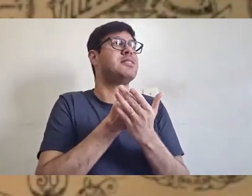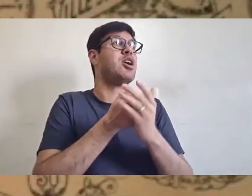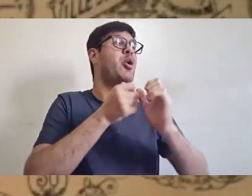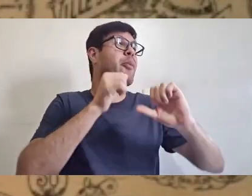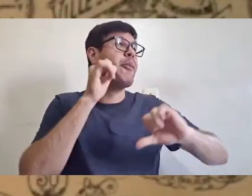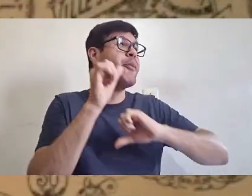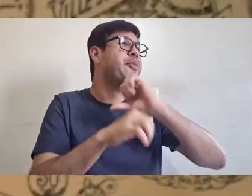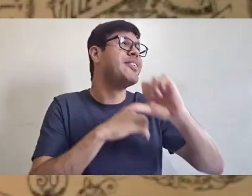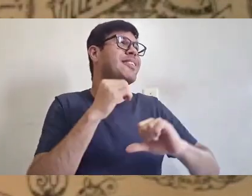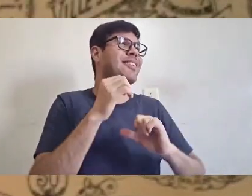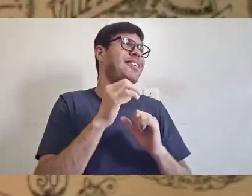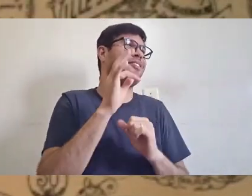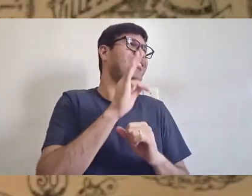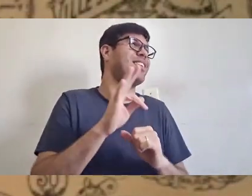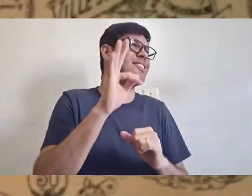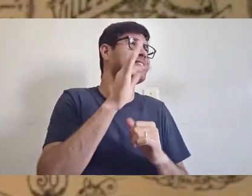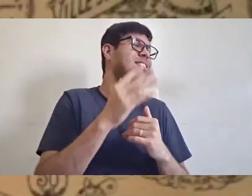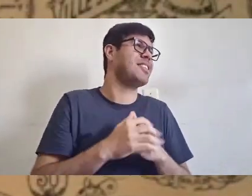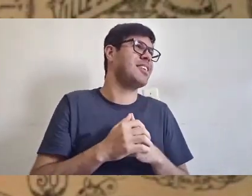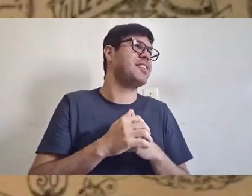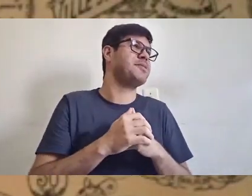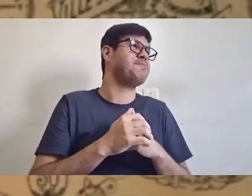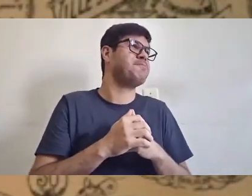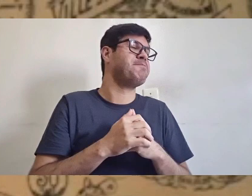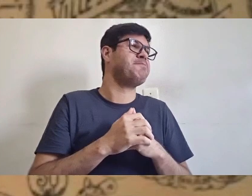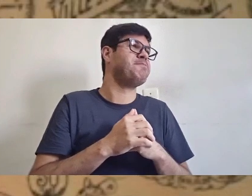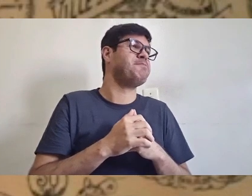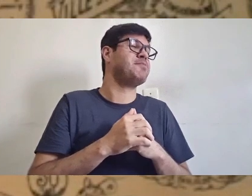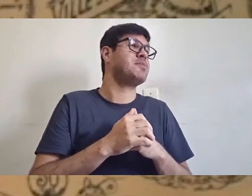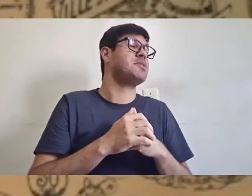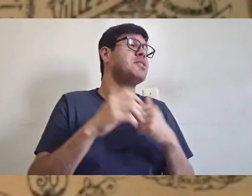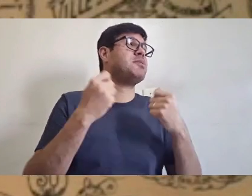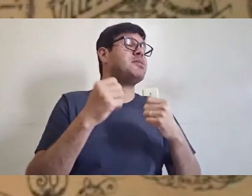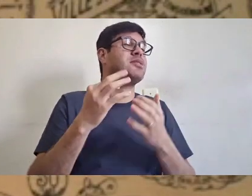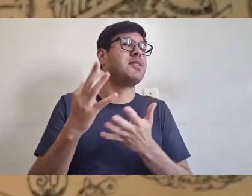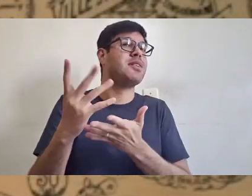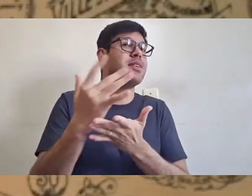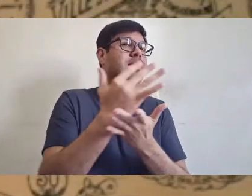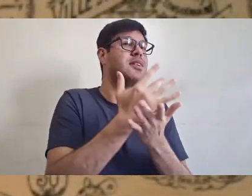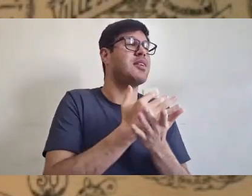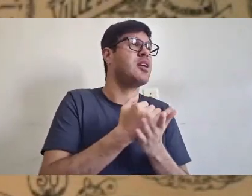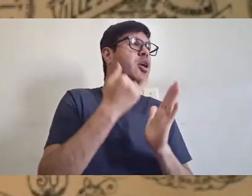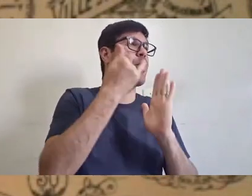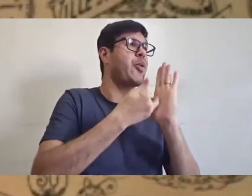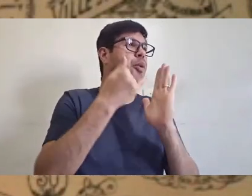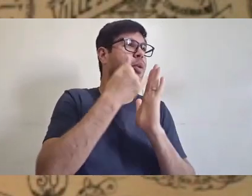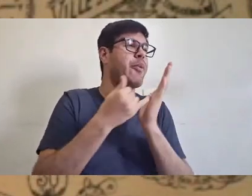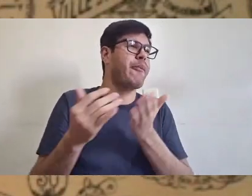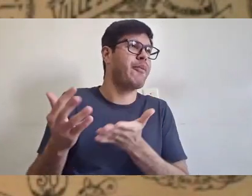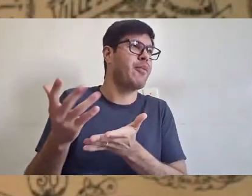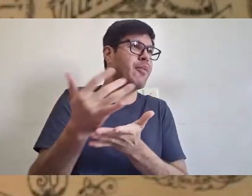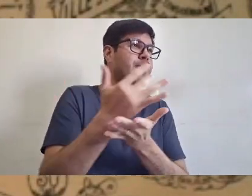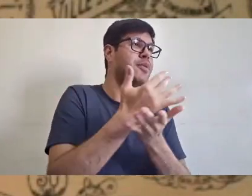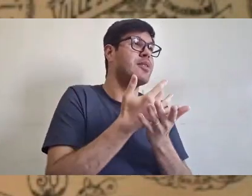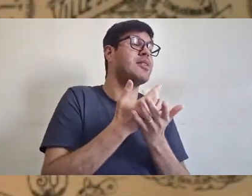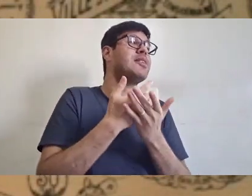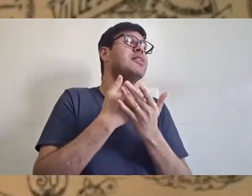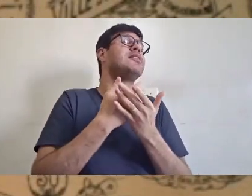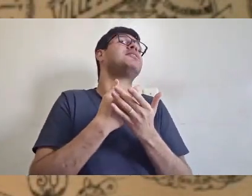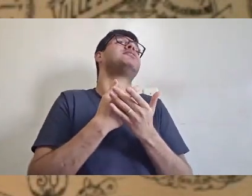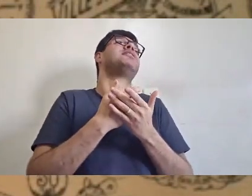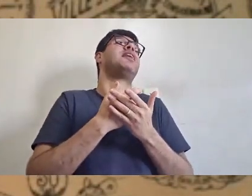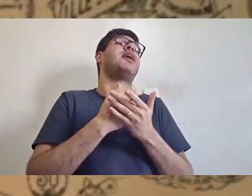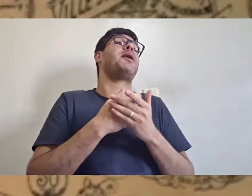da nossa federação, no sentido de que a arrecadação dos impostos, em